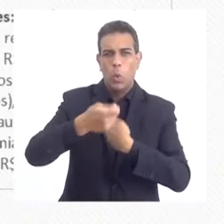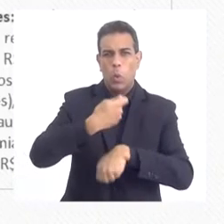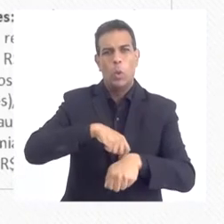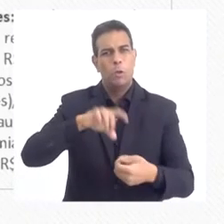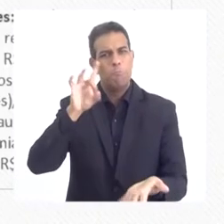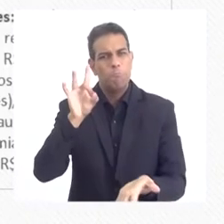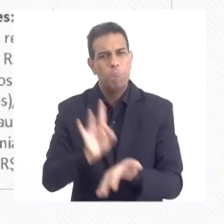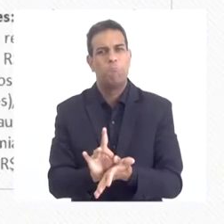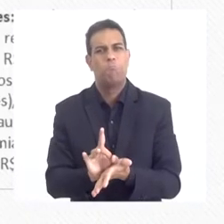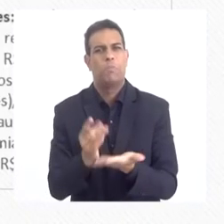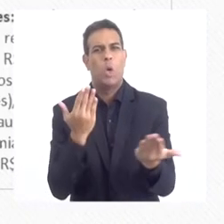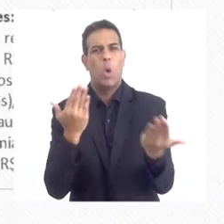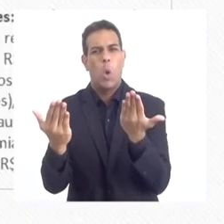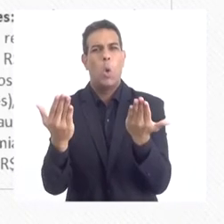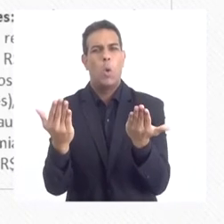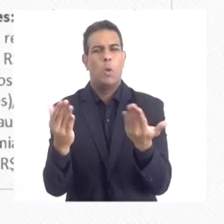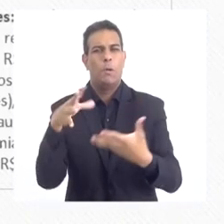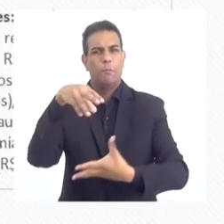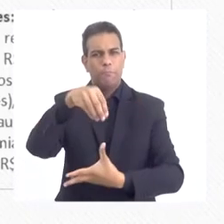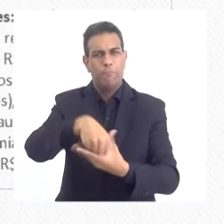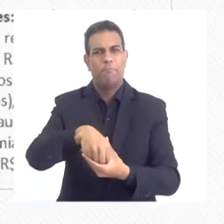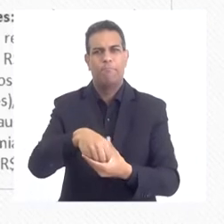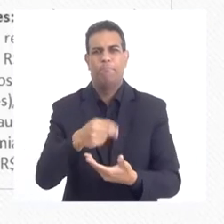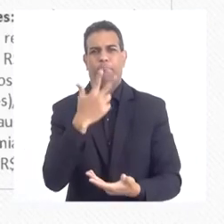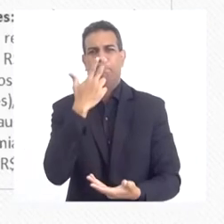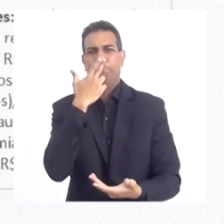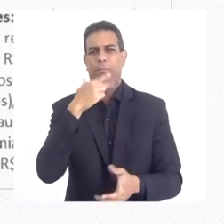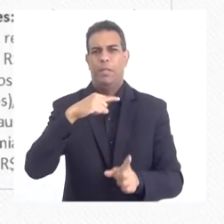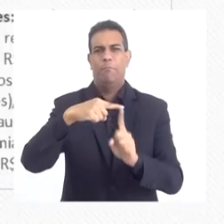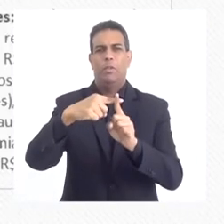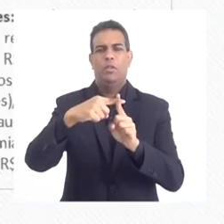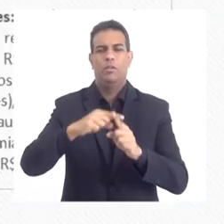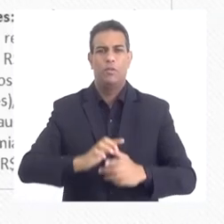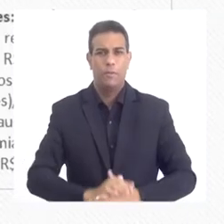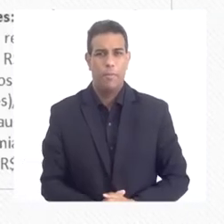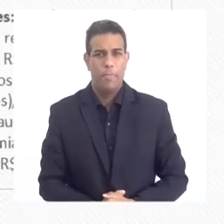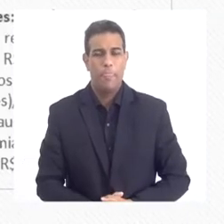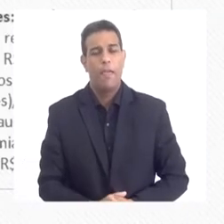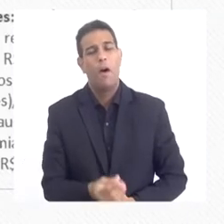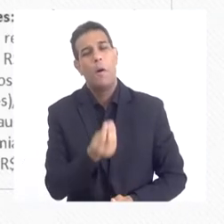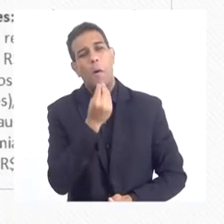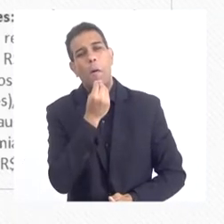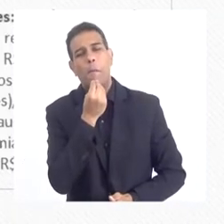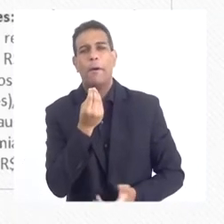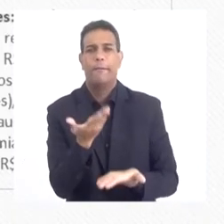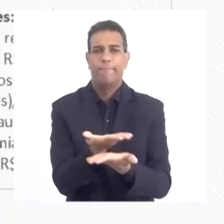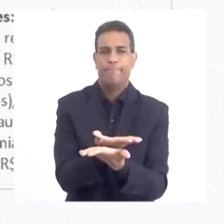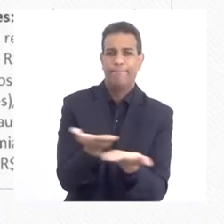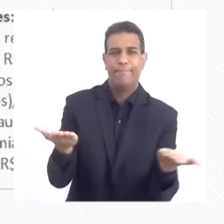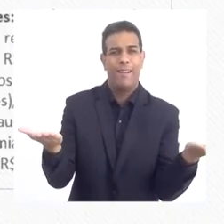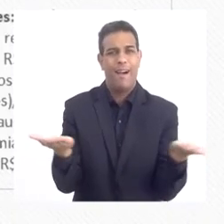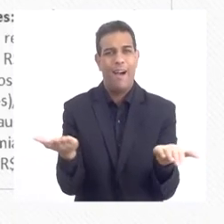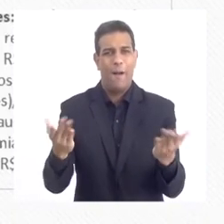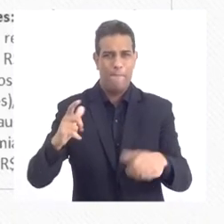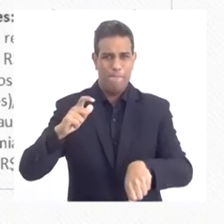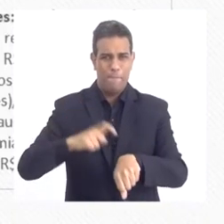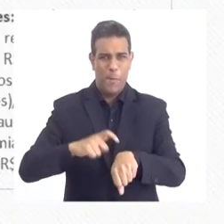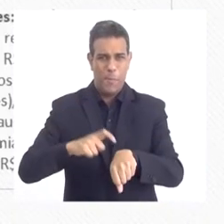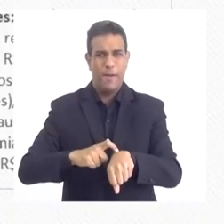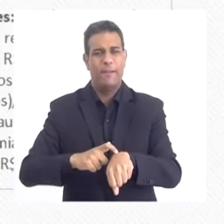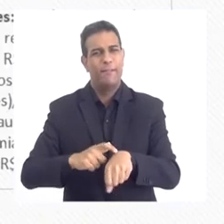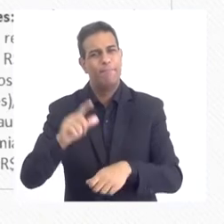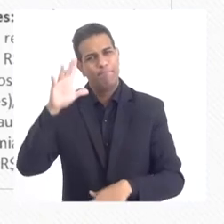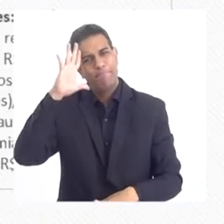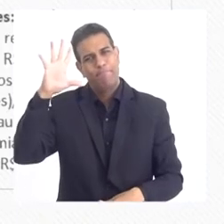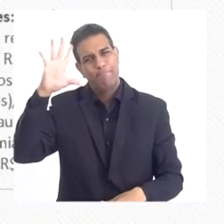efetivo no Estado. Isso é bastante positivo. É claro que agora está